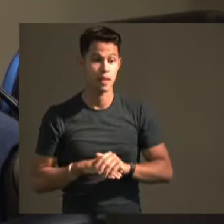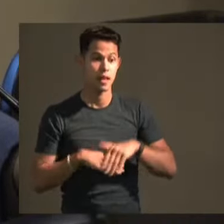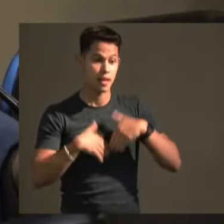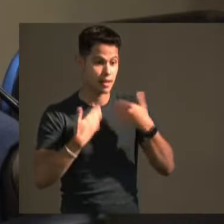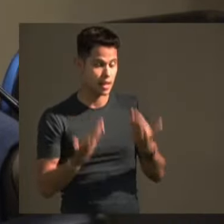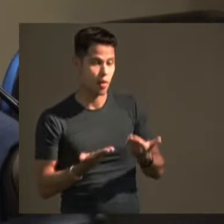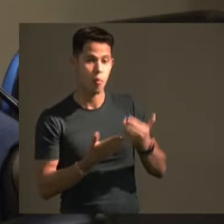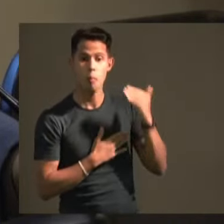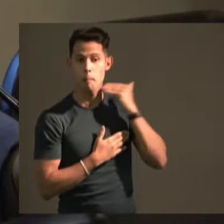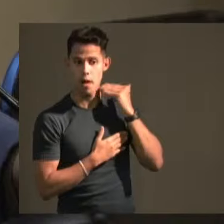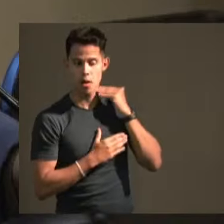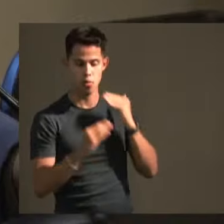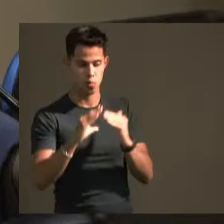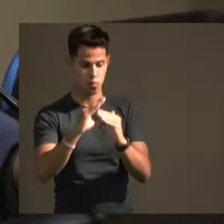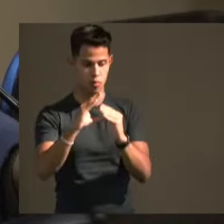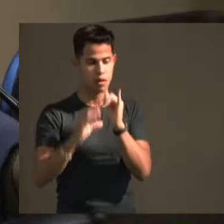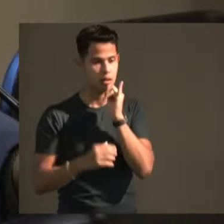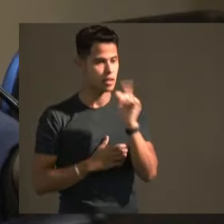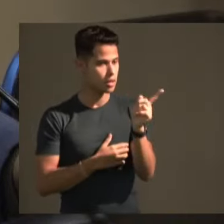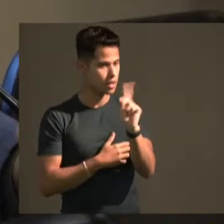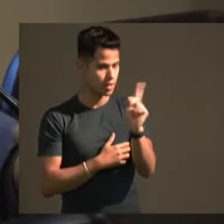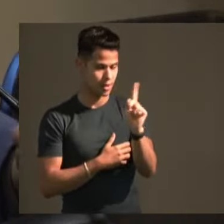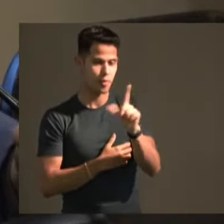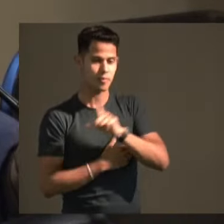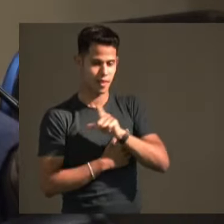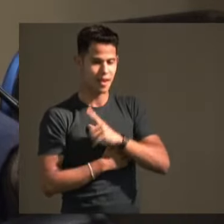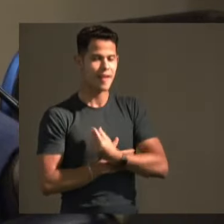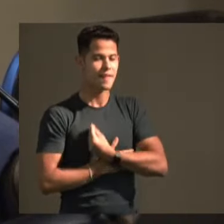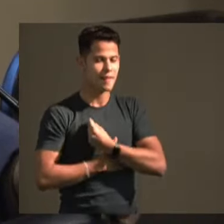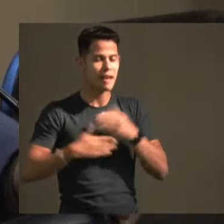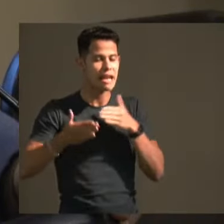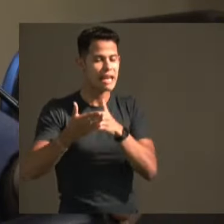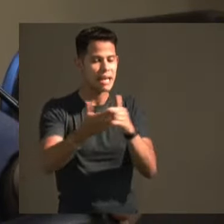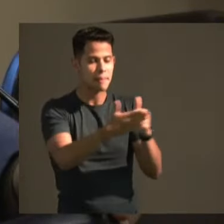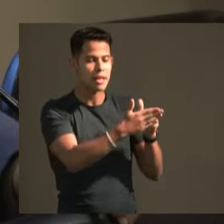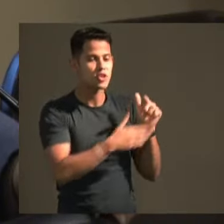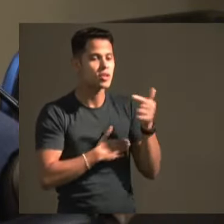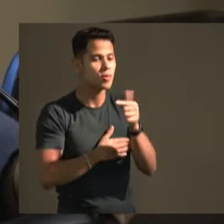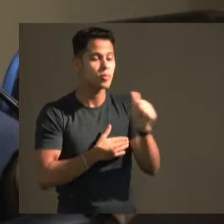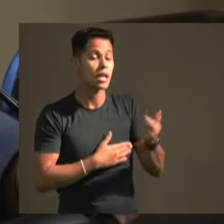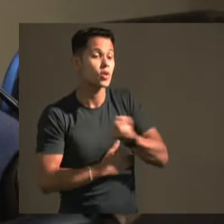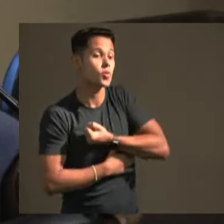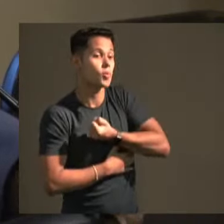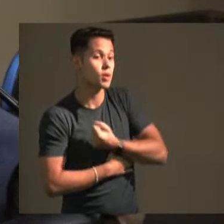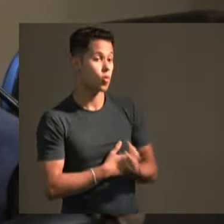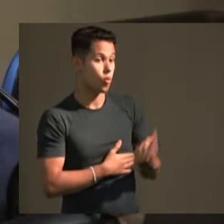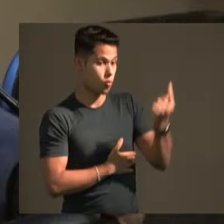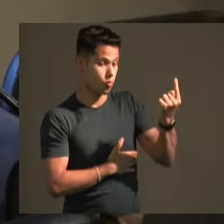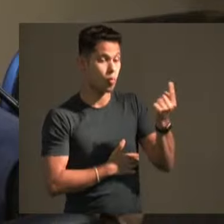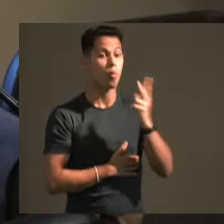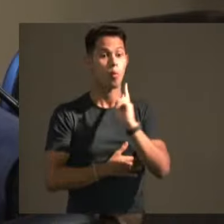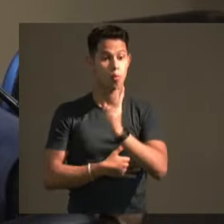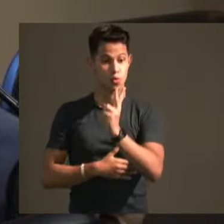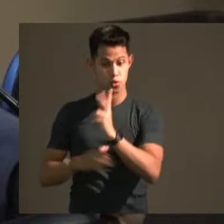não está nesse plano aqui, porque ela está lá no Vence Limite 1. Ela permanece no Banco do Brasil e Caixa